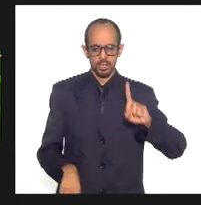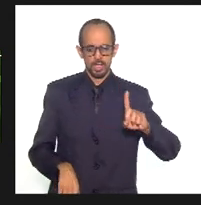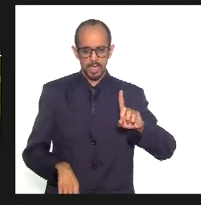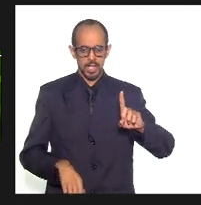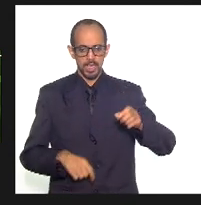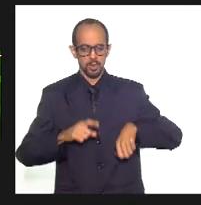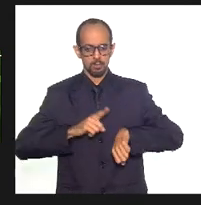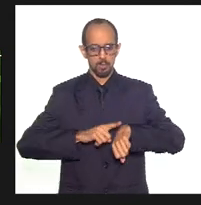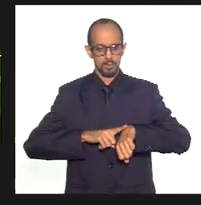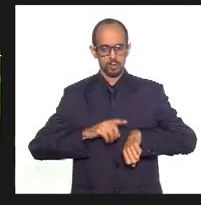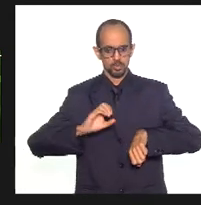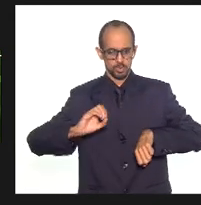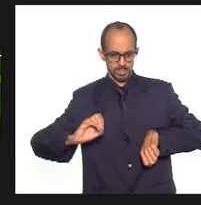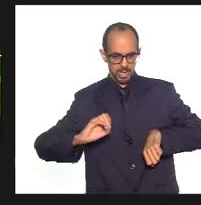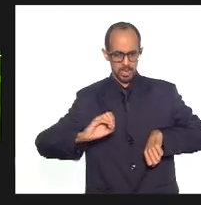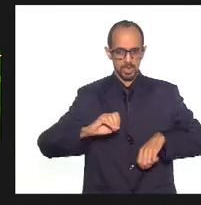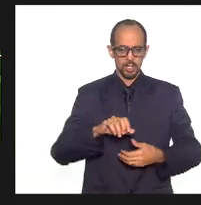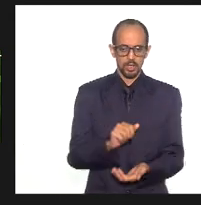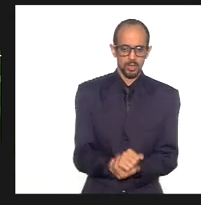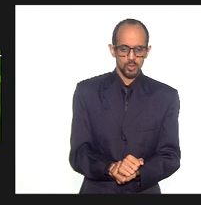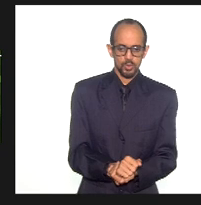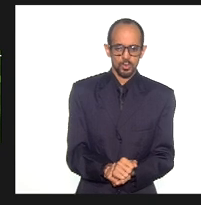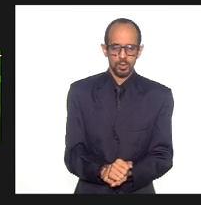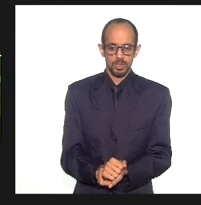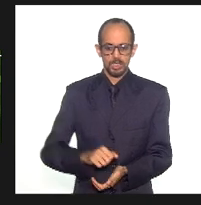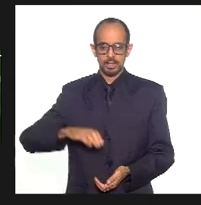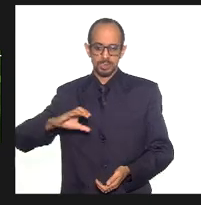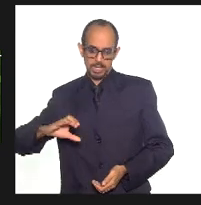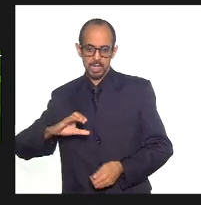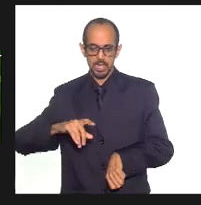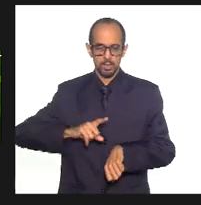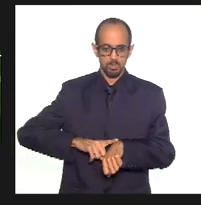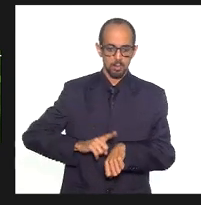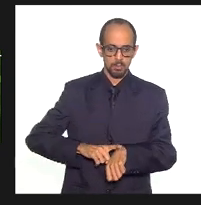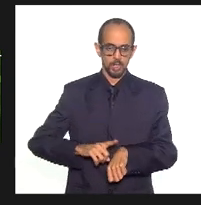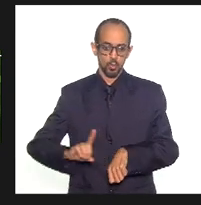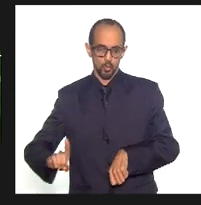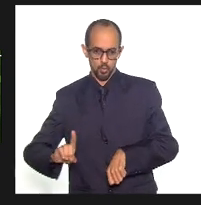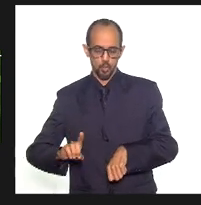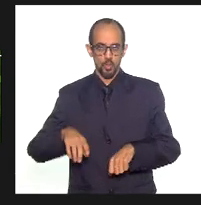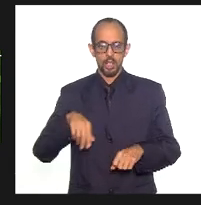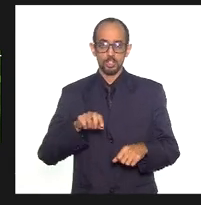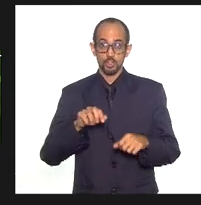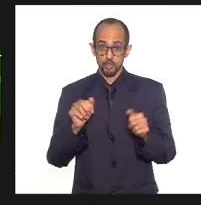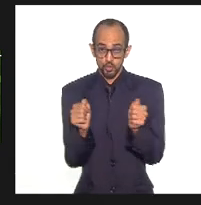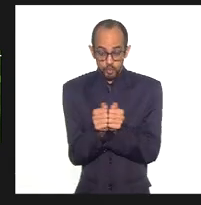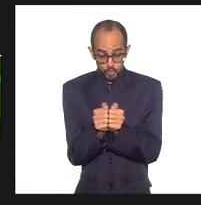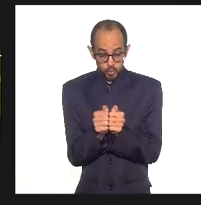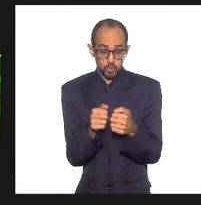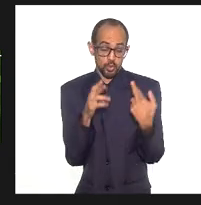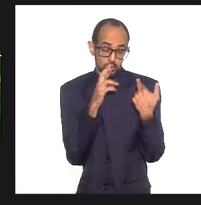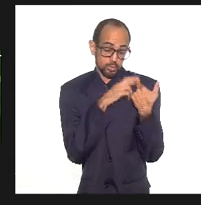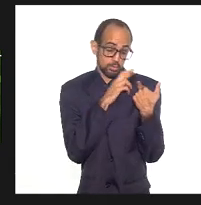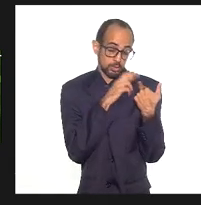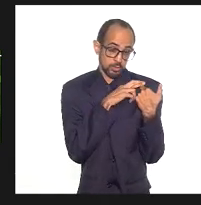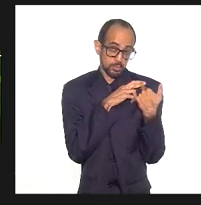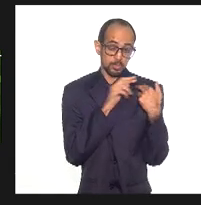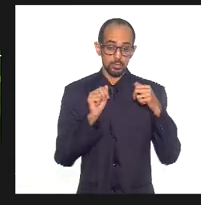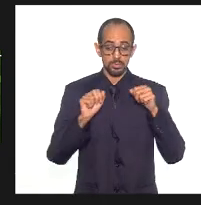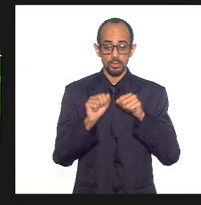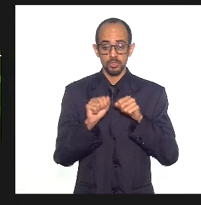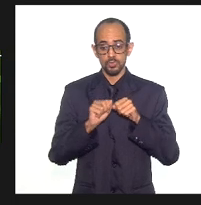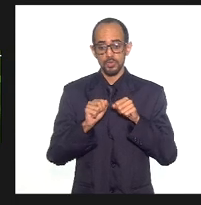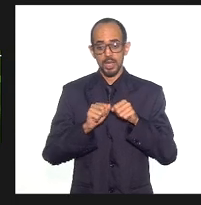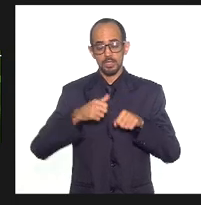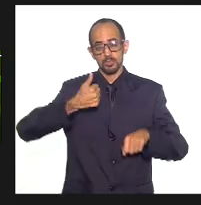nós fazemos aqui, junto com os times responsáveis por aquele bloco, pelas atividades de exploração, uma